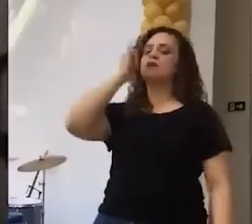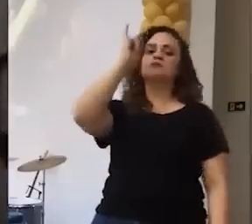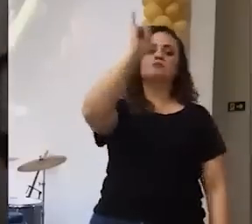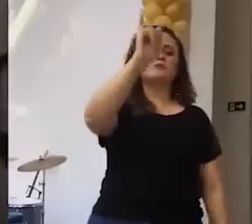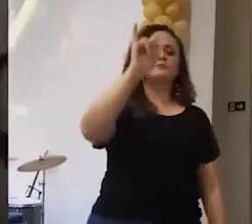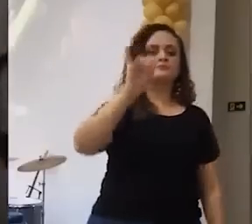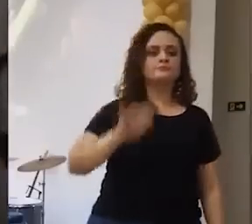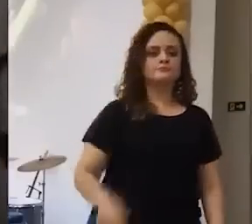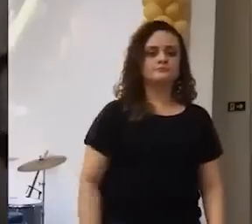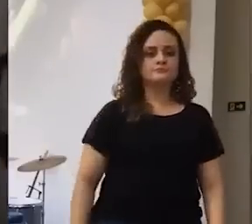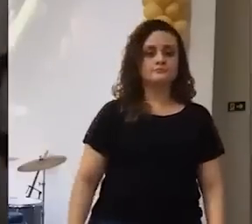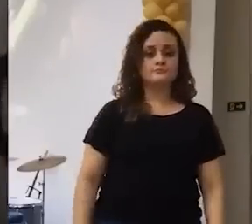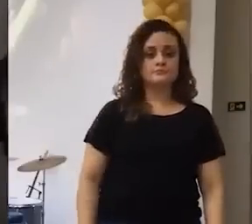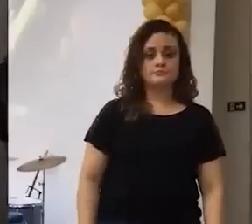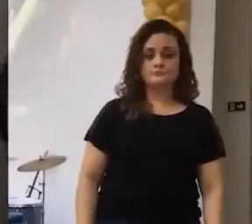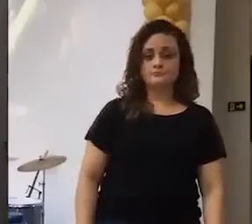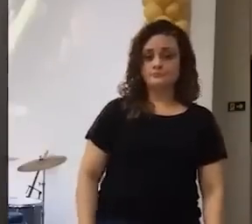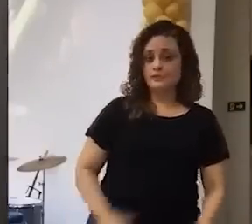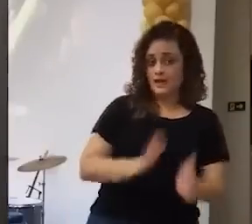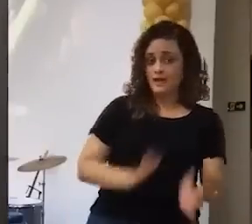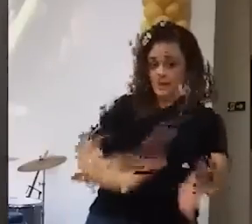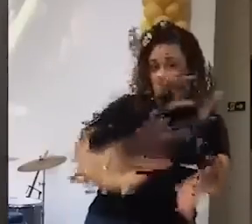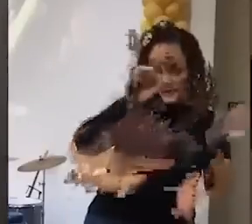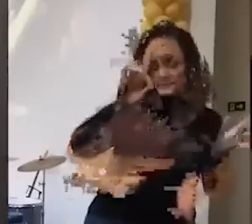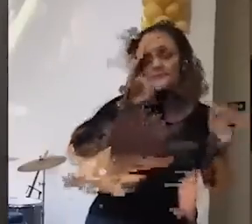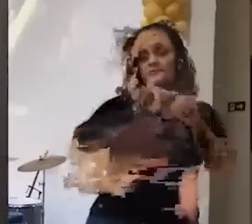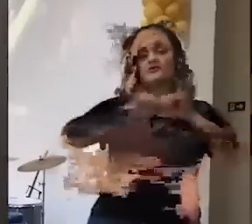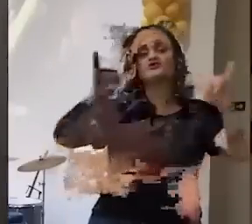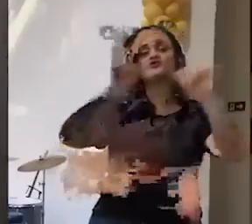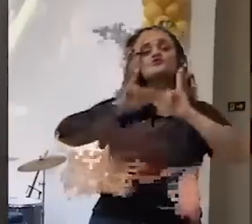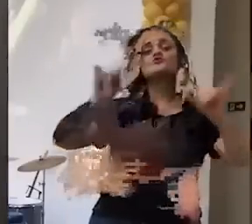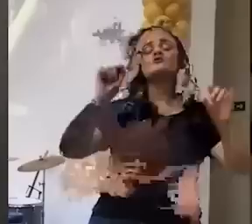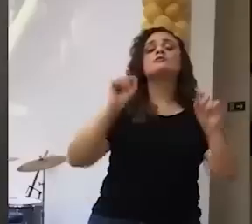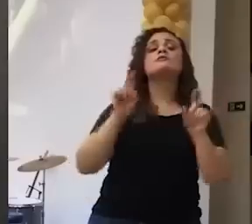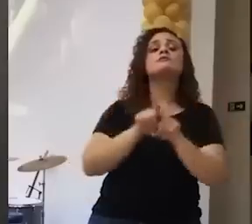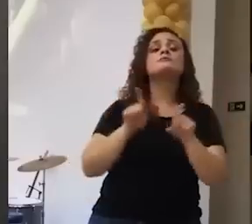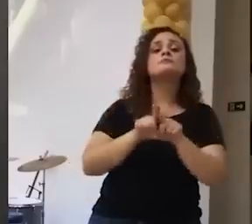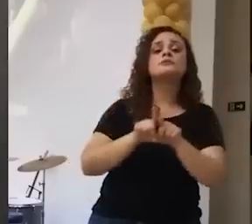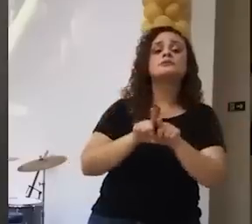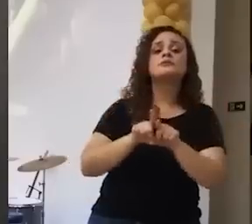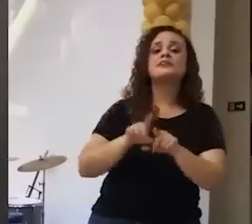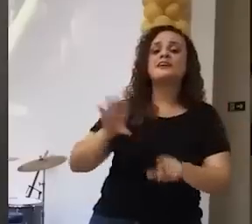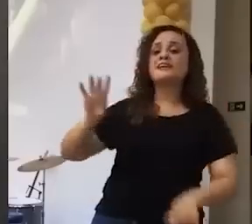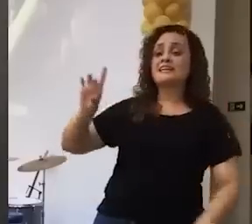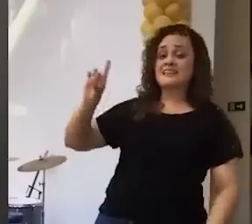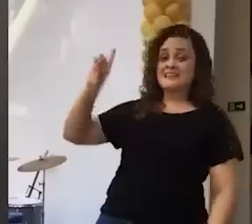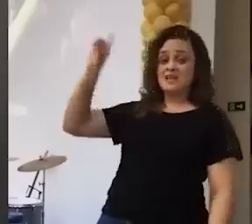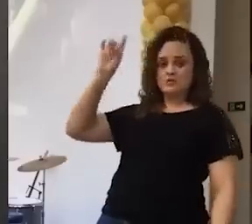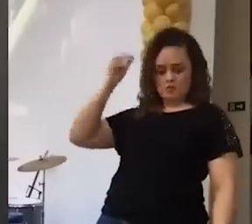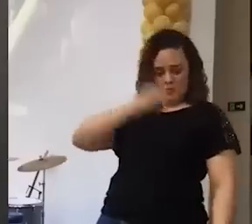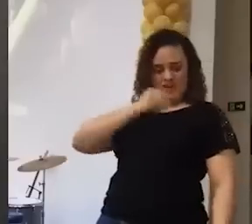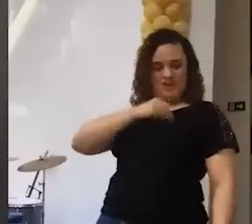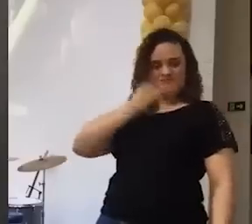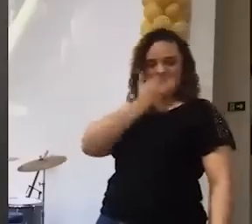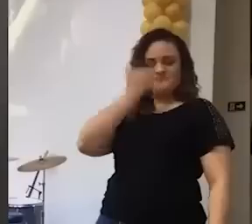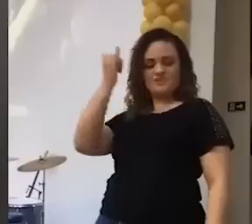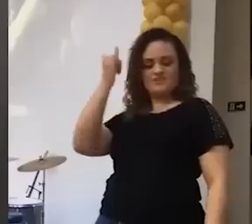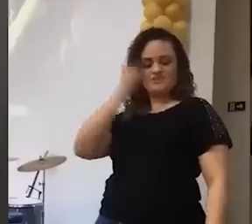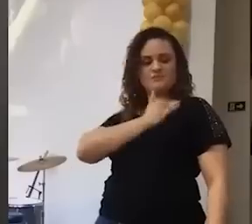Sabe o que a Bíblia diz mais? Deus perdoa os nossos pecados e deles não mais se lembra.